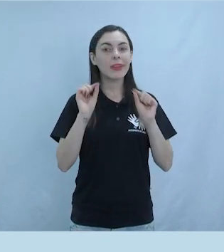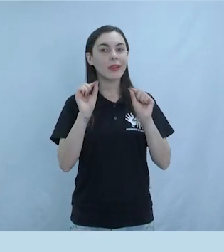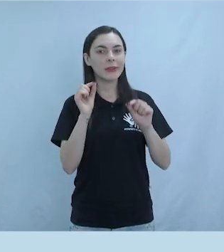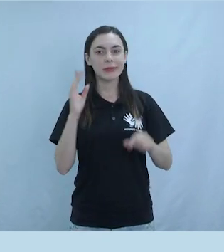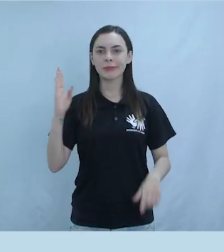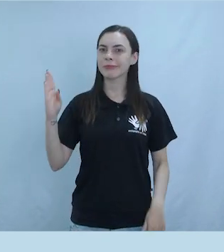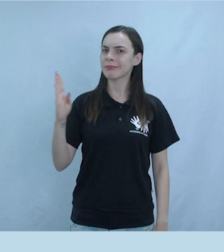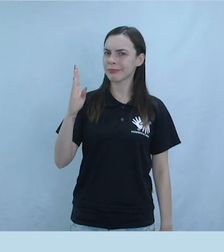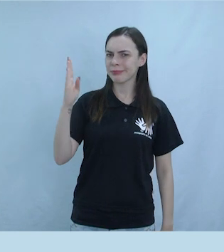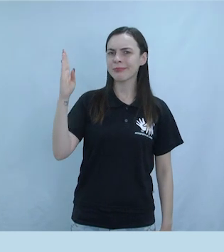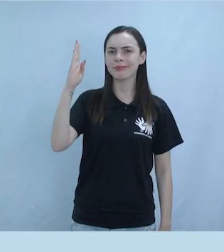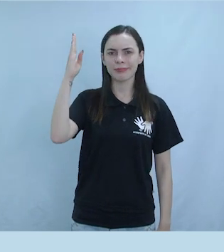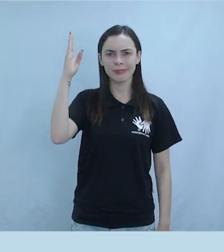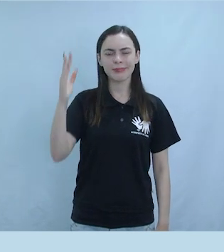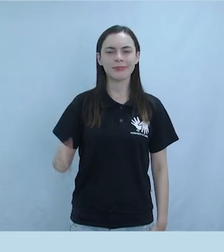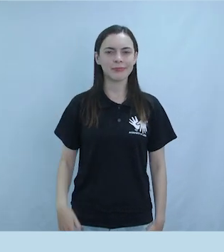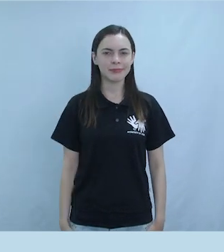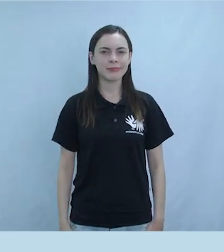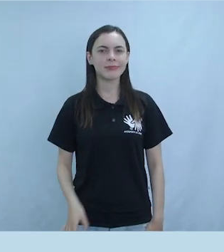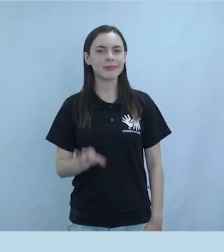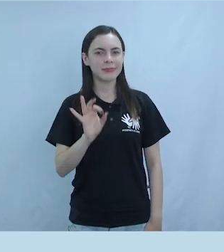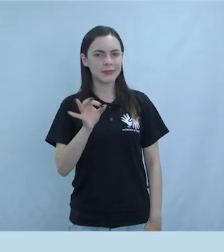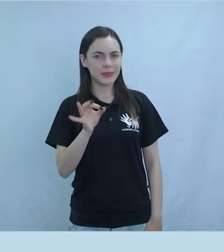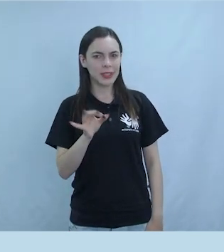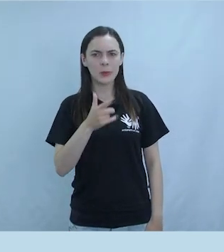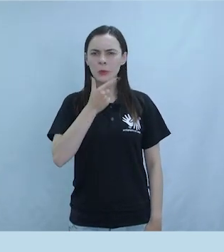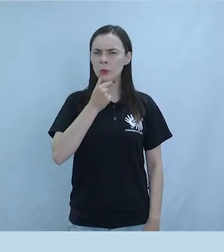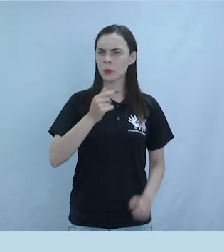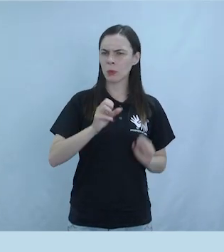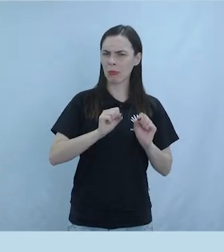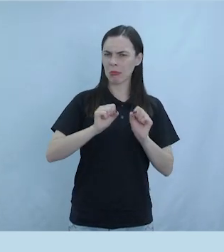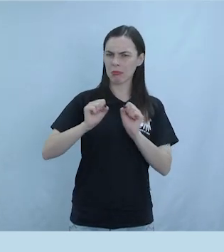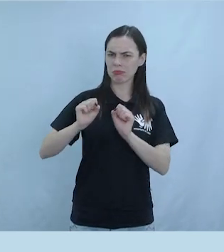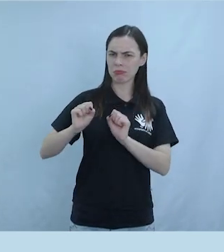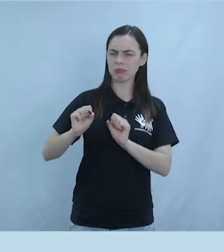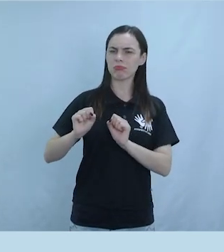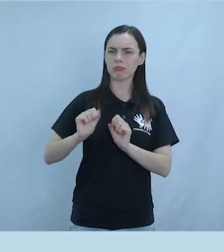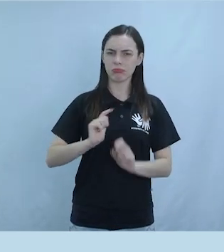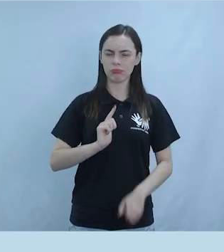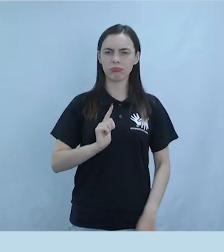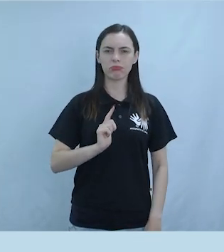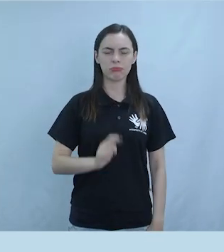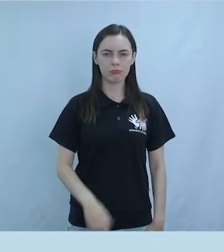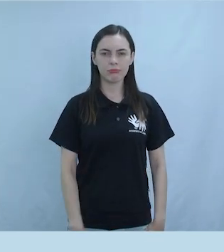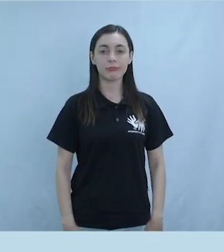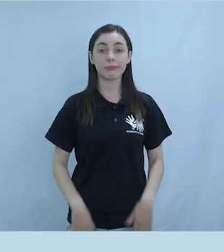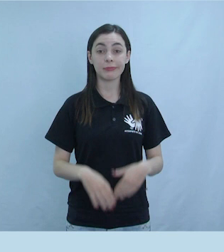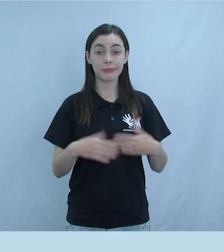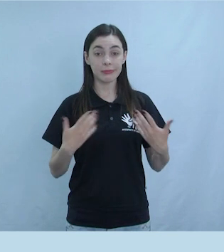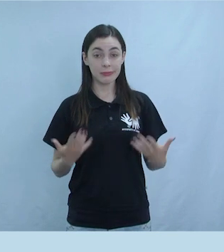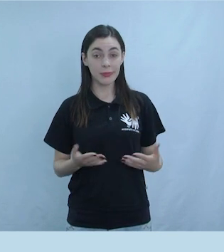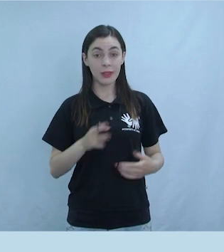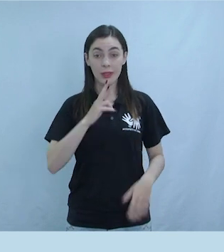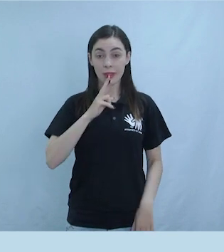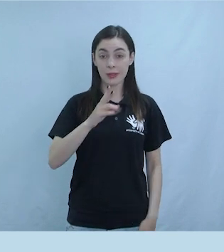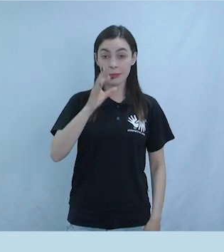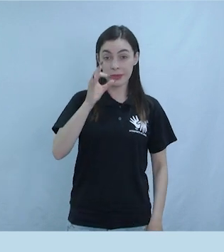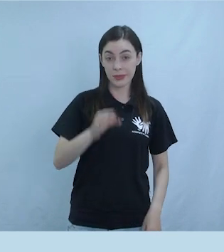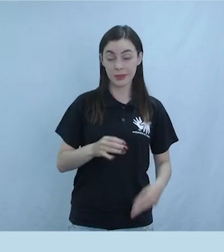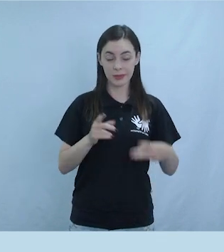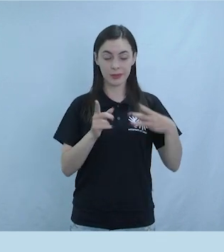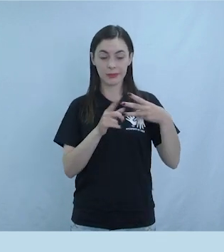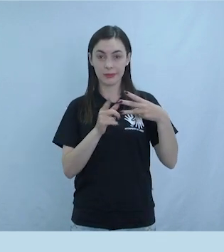Então... É os bogatires gigantes. Isso mesmo, que eram os homens muito poderosos. Então, são